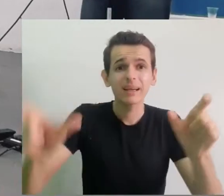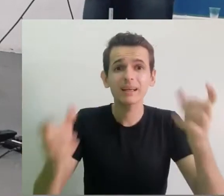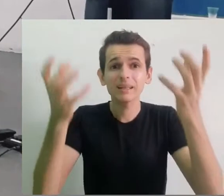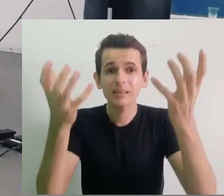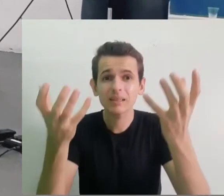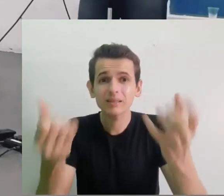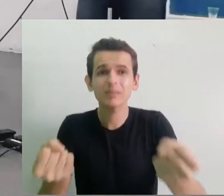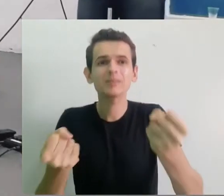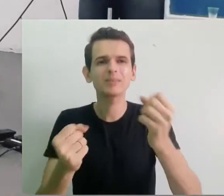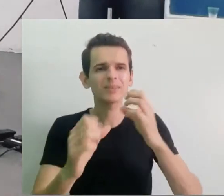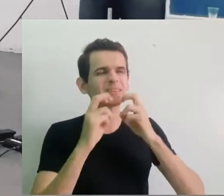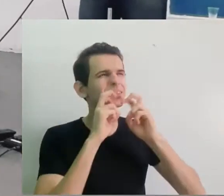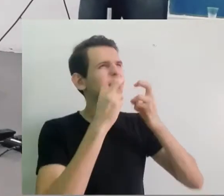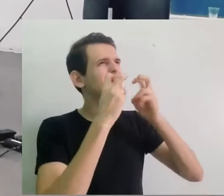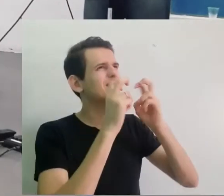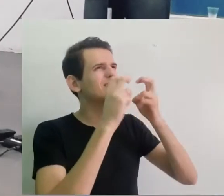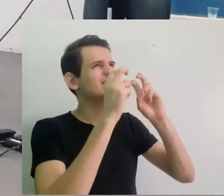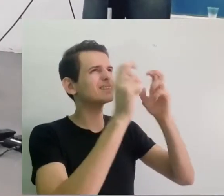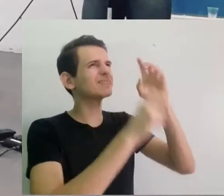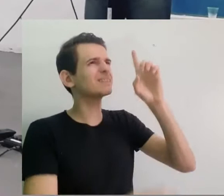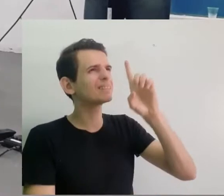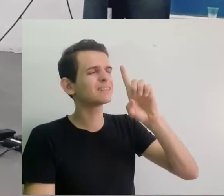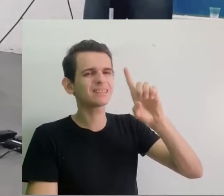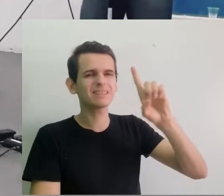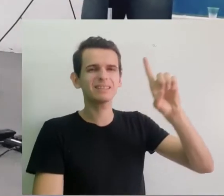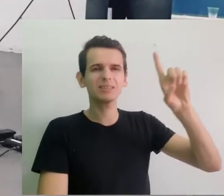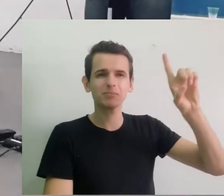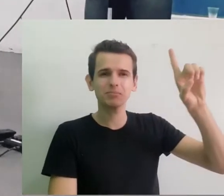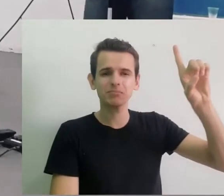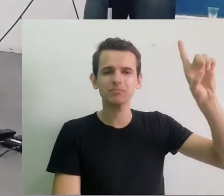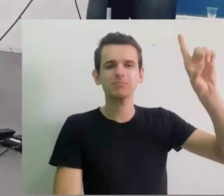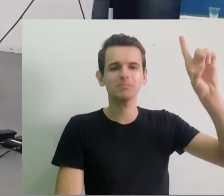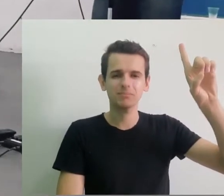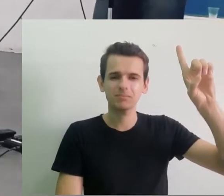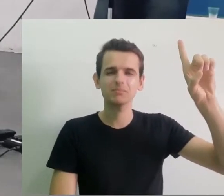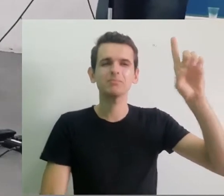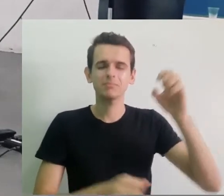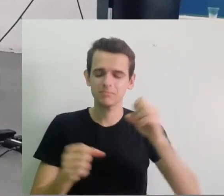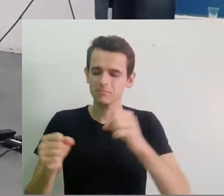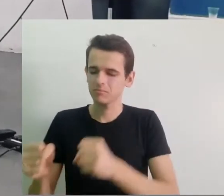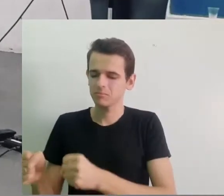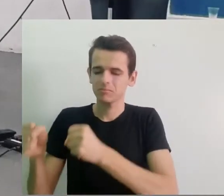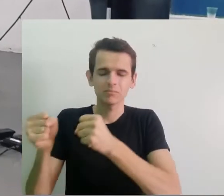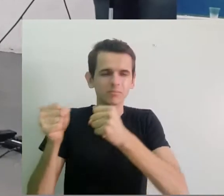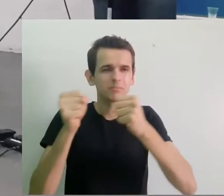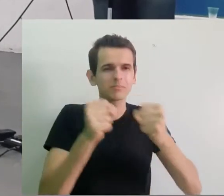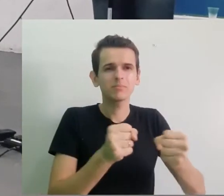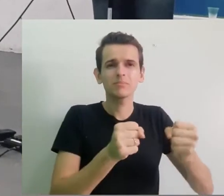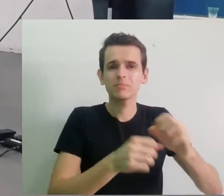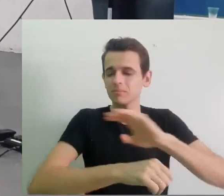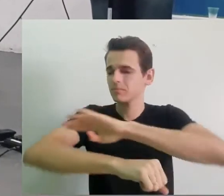Aclame ao Senhor toda a terra e cantemos poder,